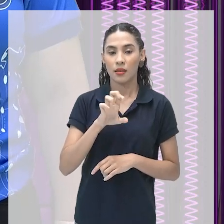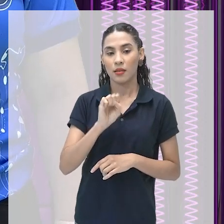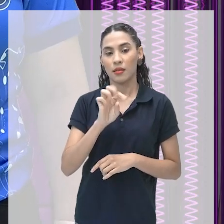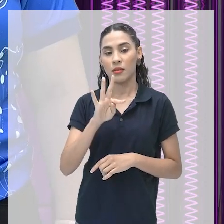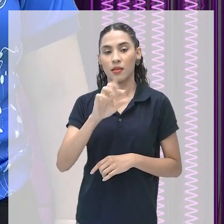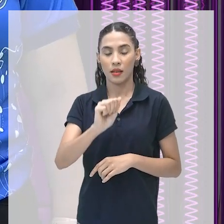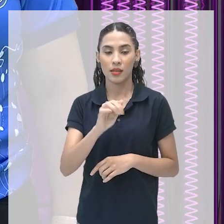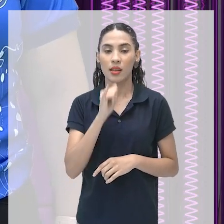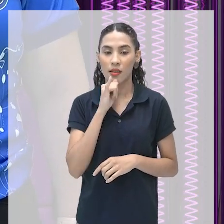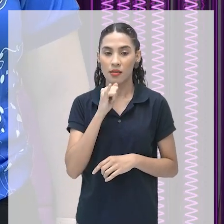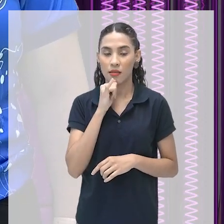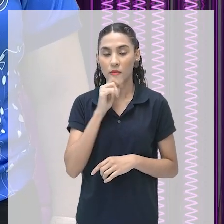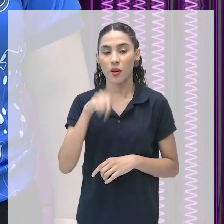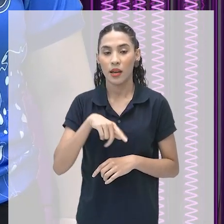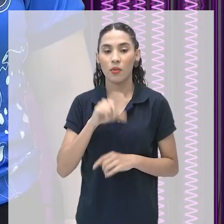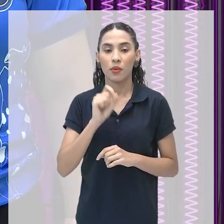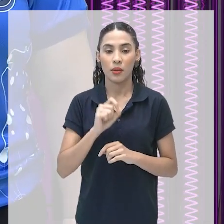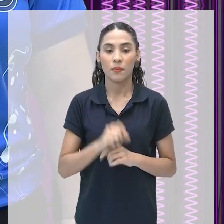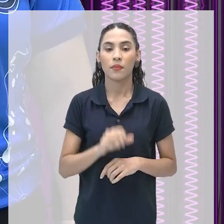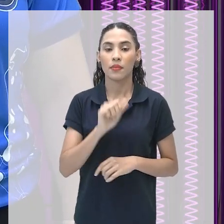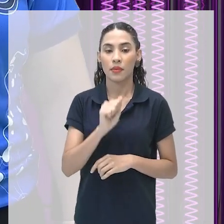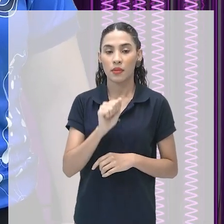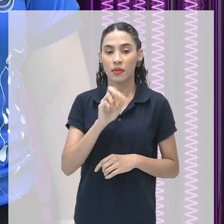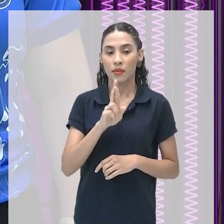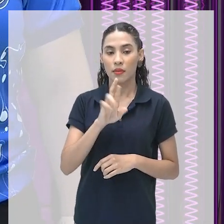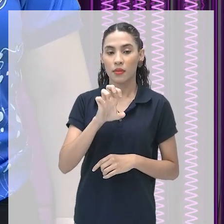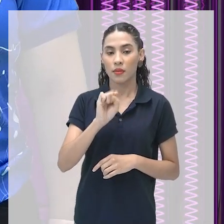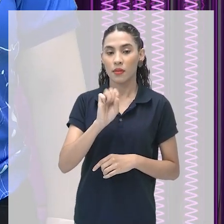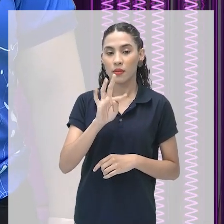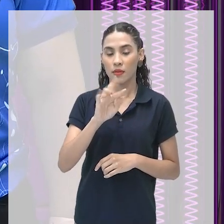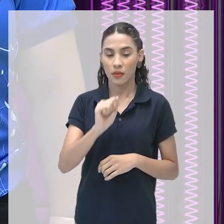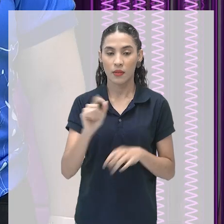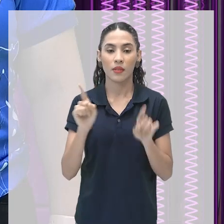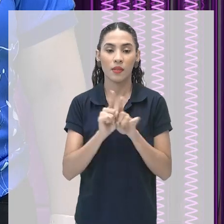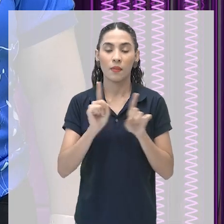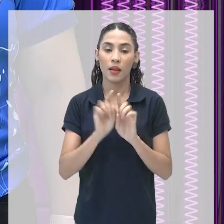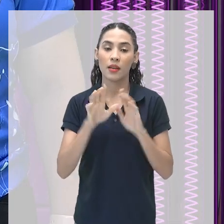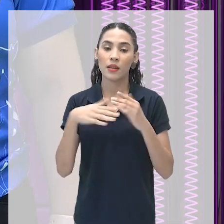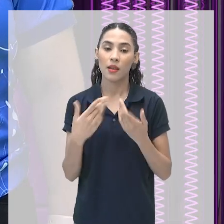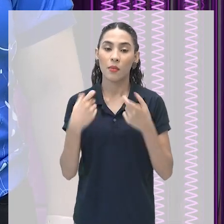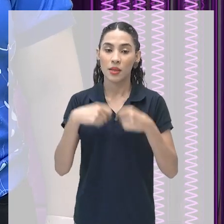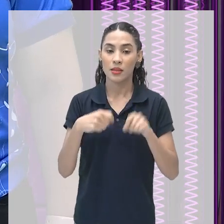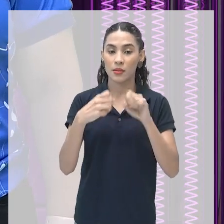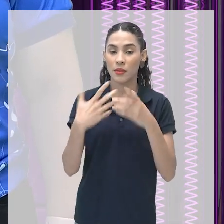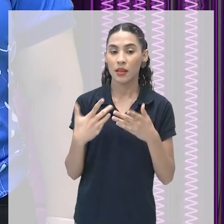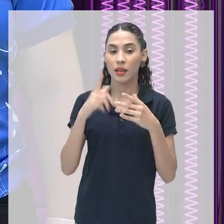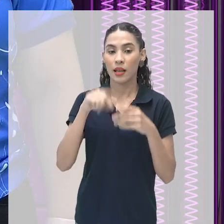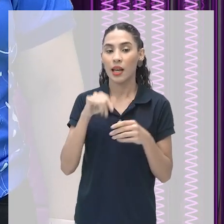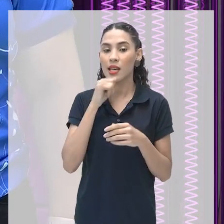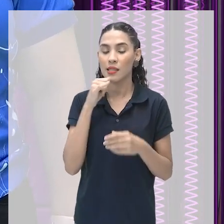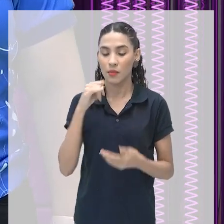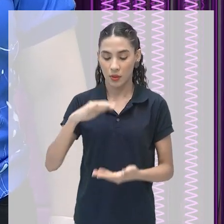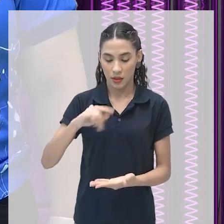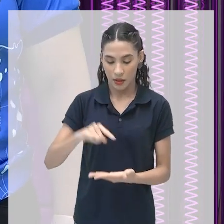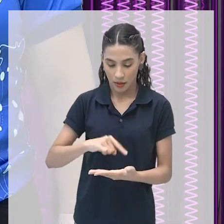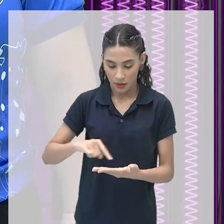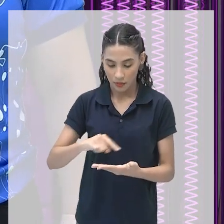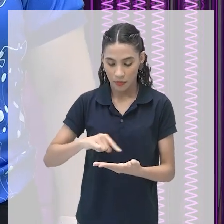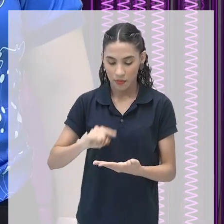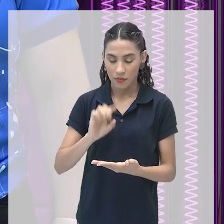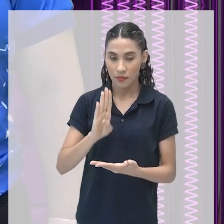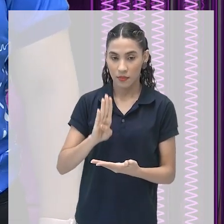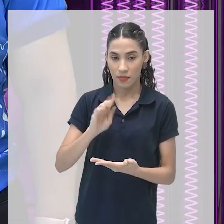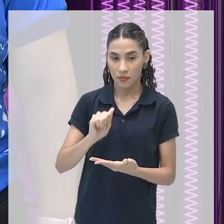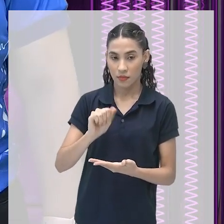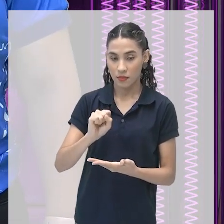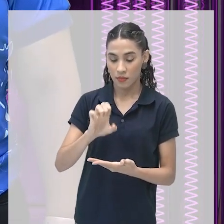o pentágono, eles são chamados de aresta também. Então, eu tenho que dizer que aqui é a aresta da base, né?